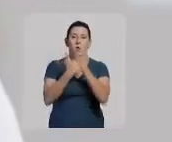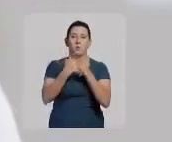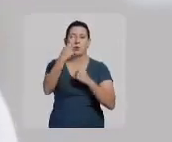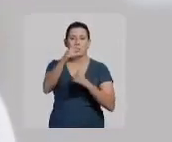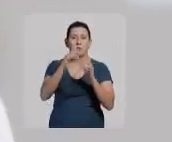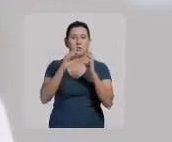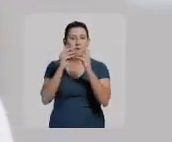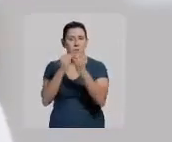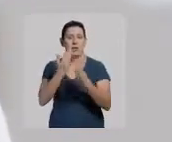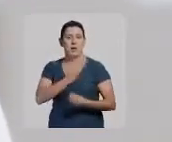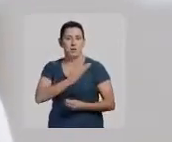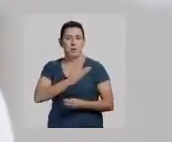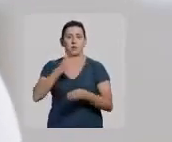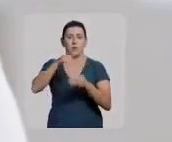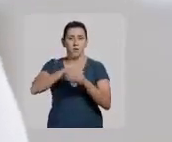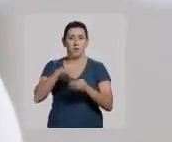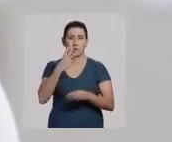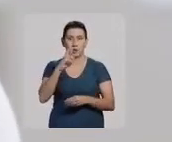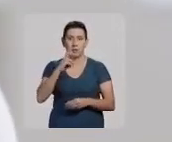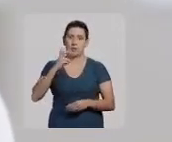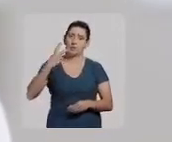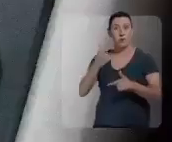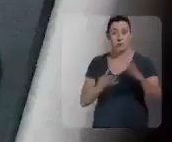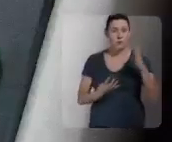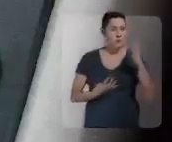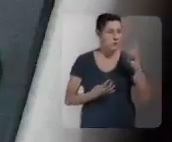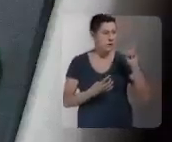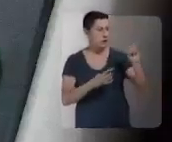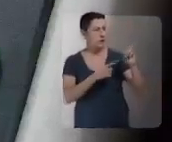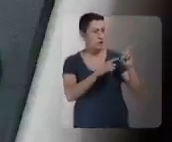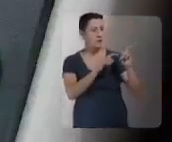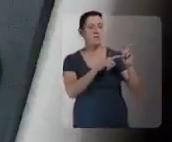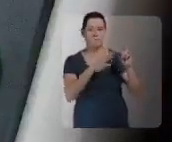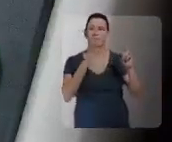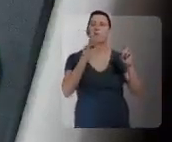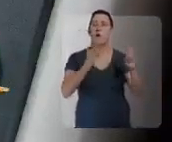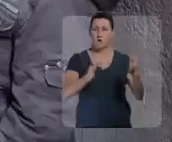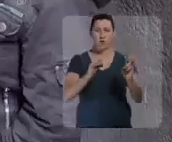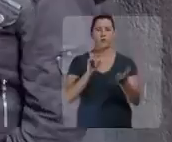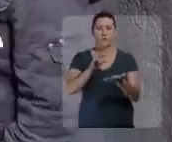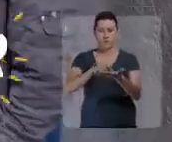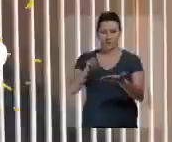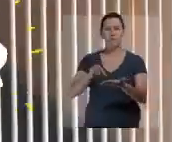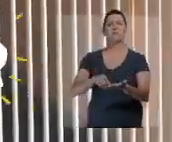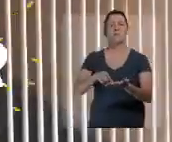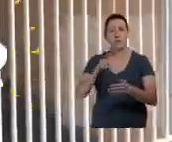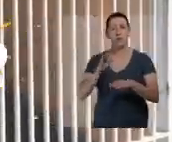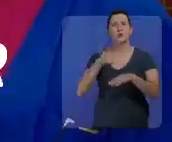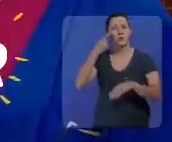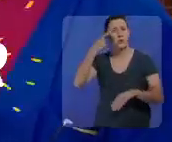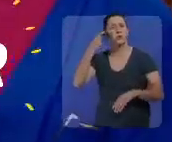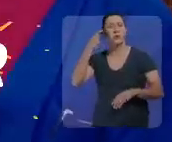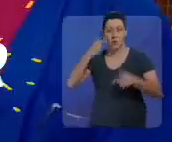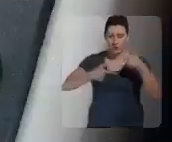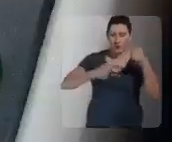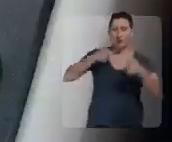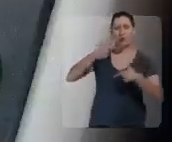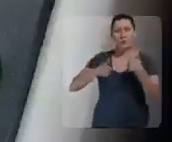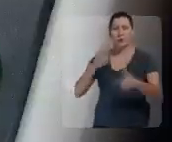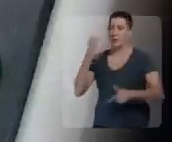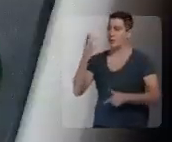família. Nesse domingo, vote 45 e acelera. 45 confirmou. O João